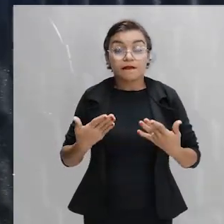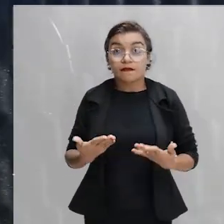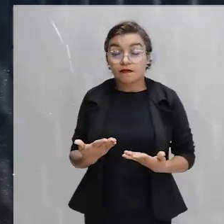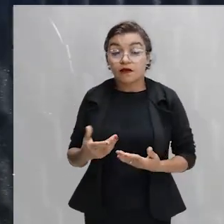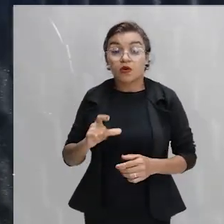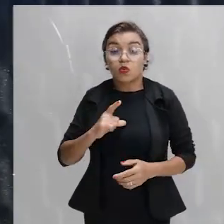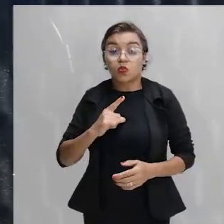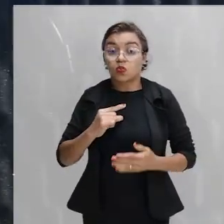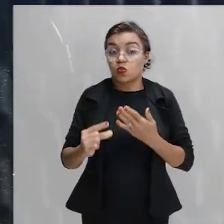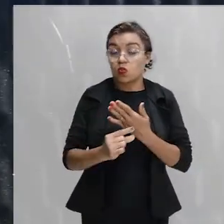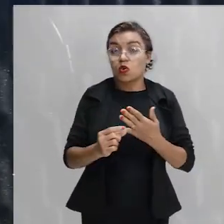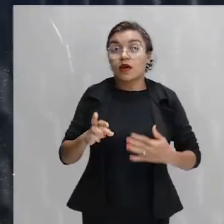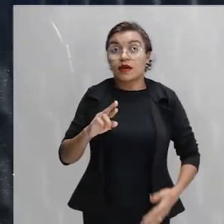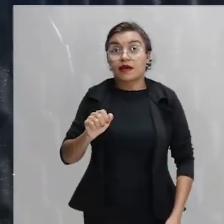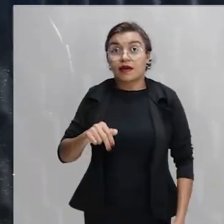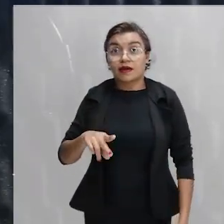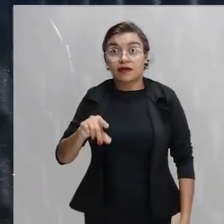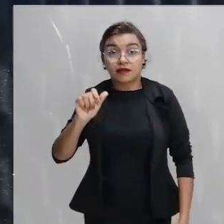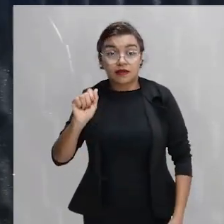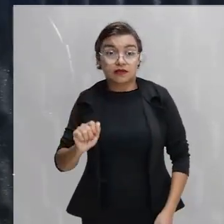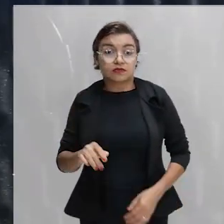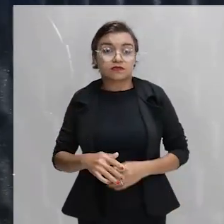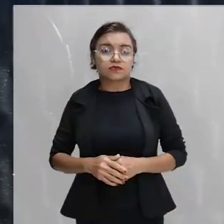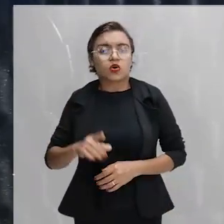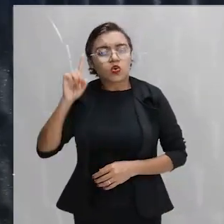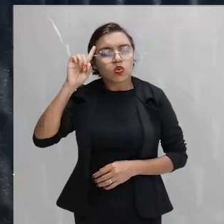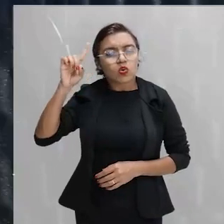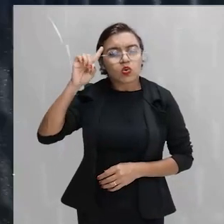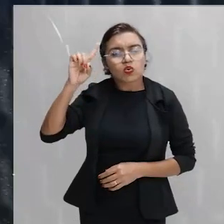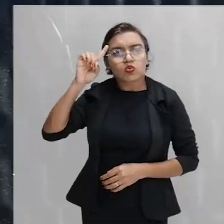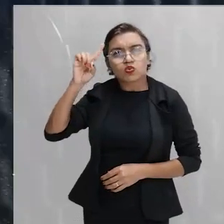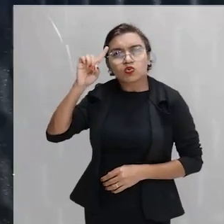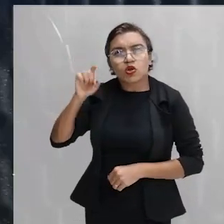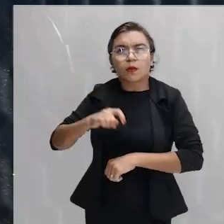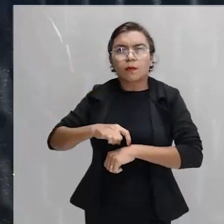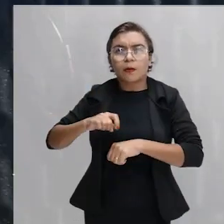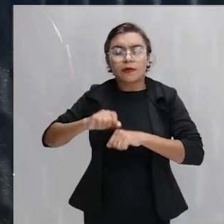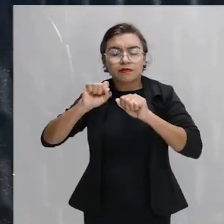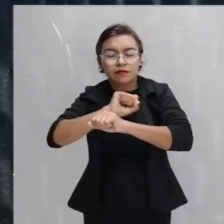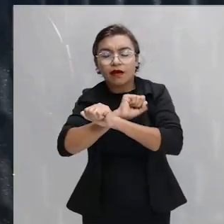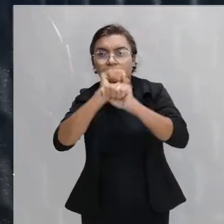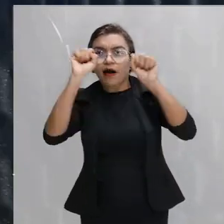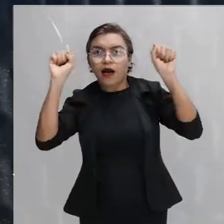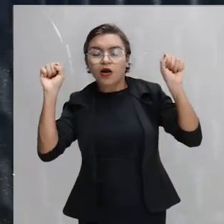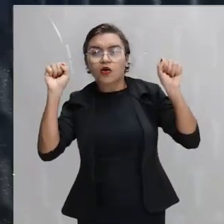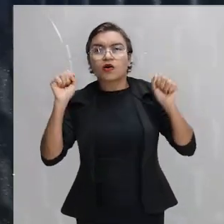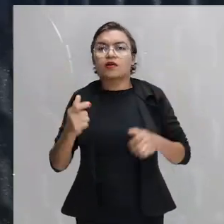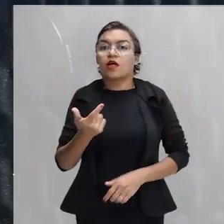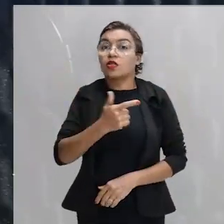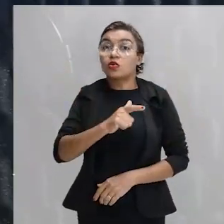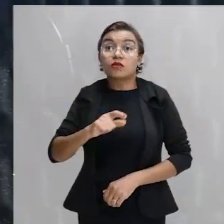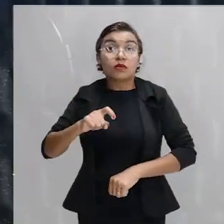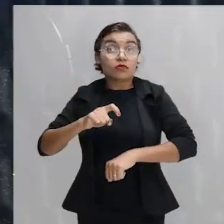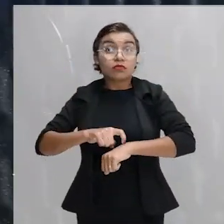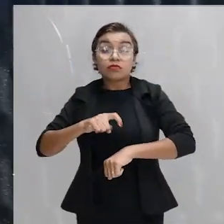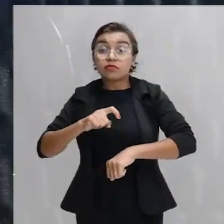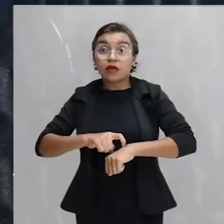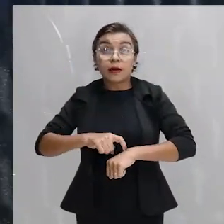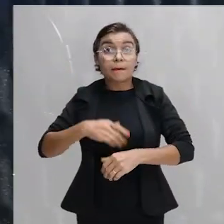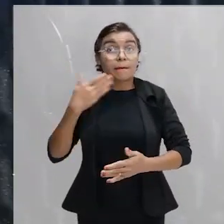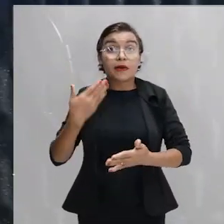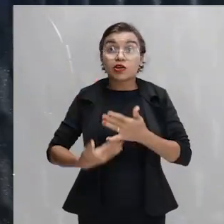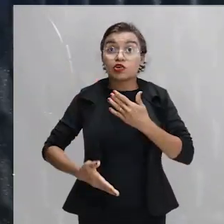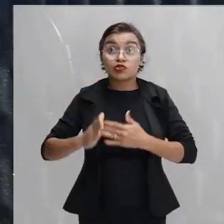música que começa assim, ó. Todos os dias, quando acordo, não tenho mais o tempo que passou,